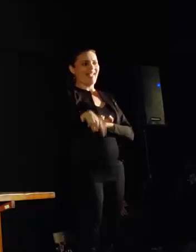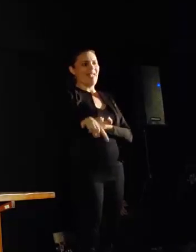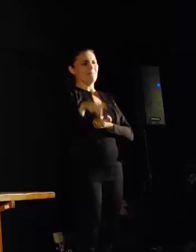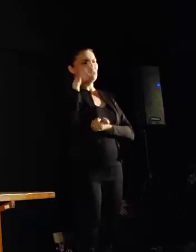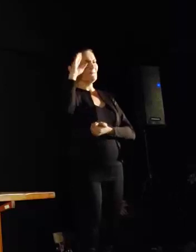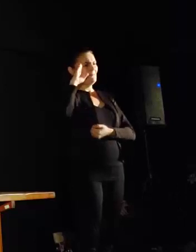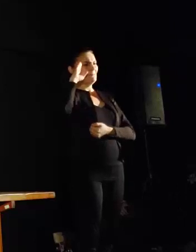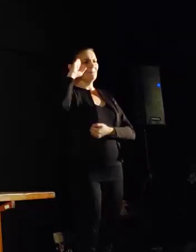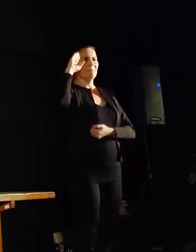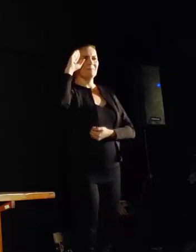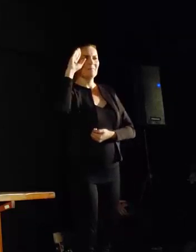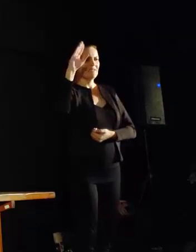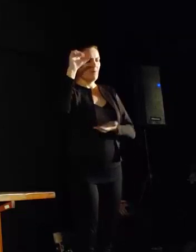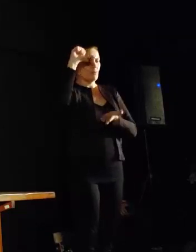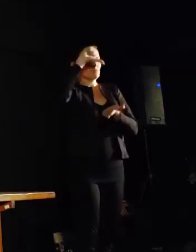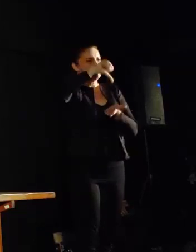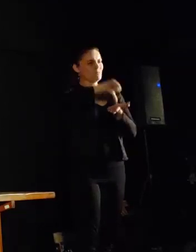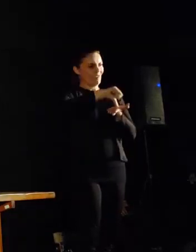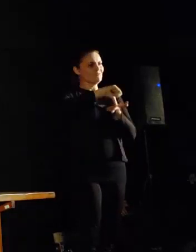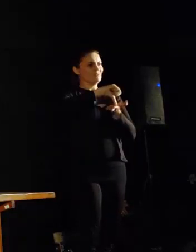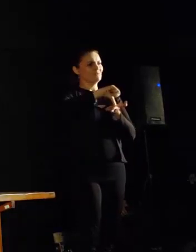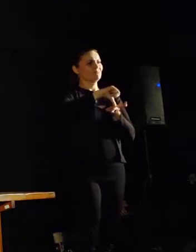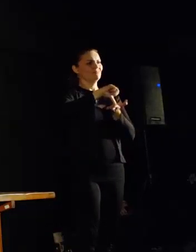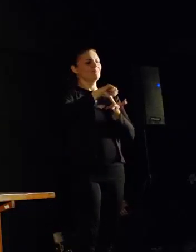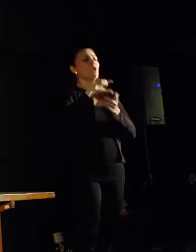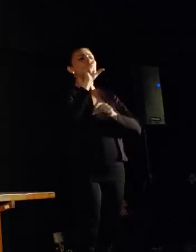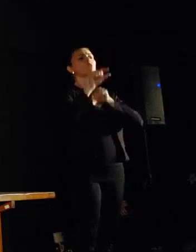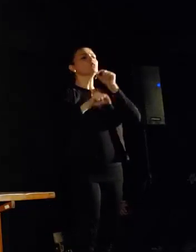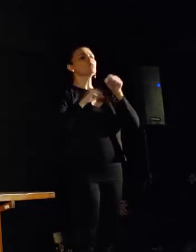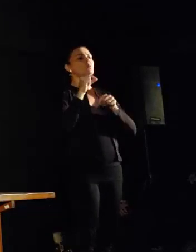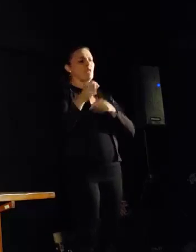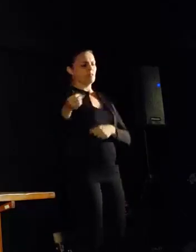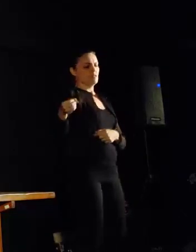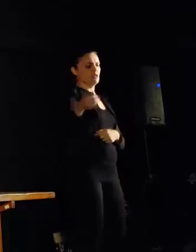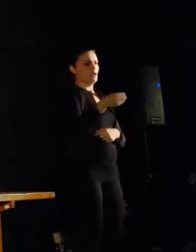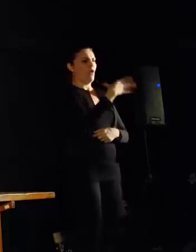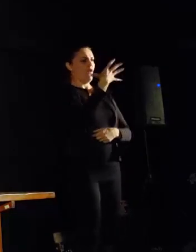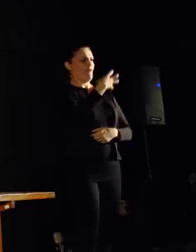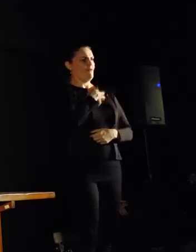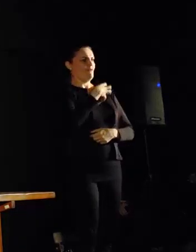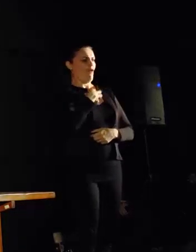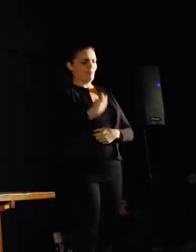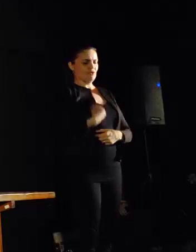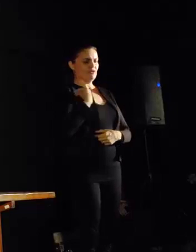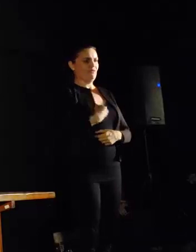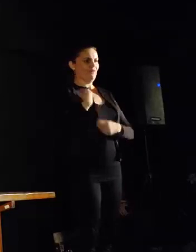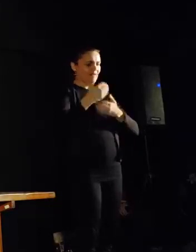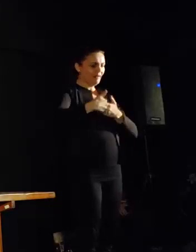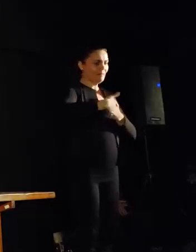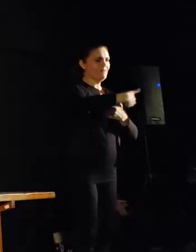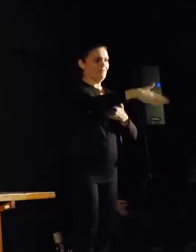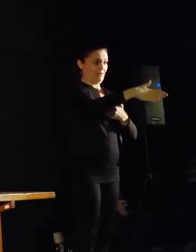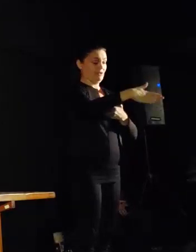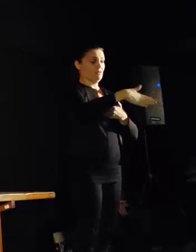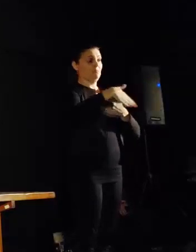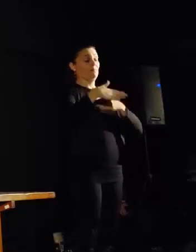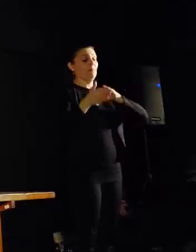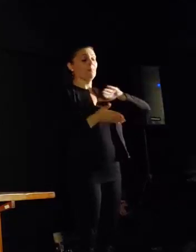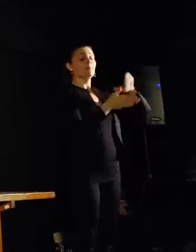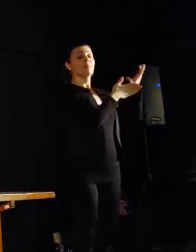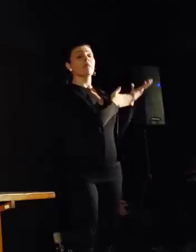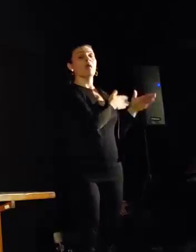porque ela vai ser o eixo do que vão ser as novas formas de vida daqui para frente. Aí, sobre a questão do populismo,